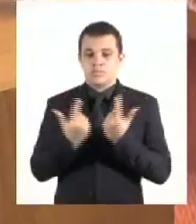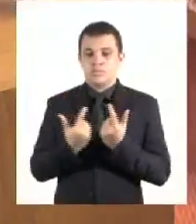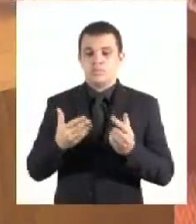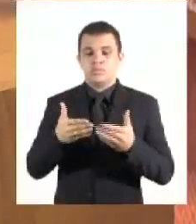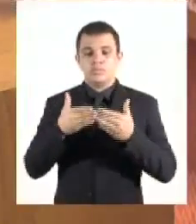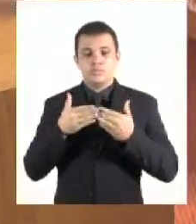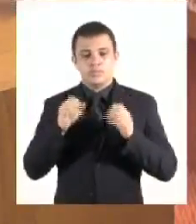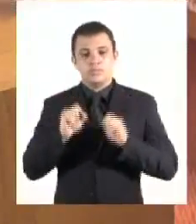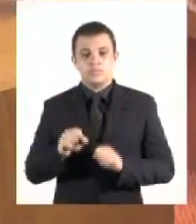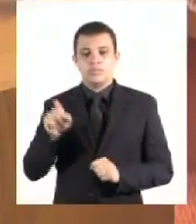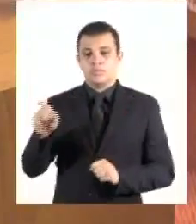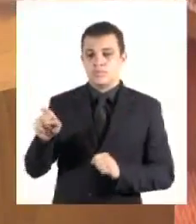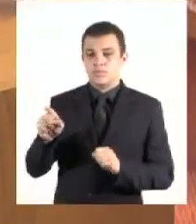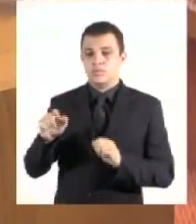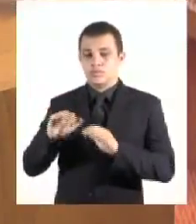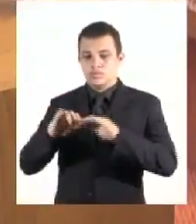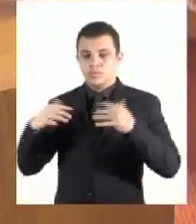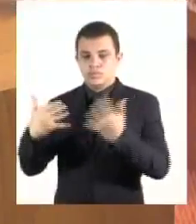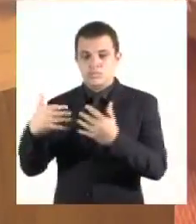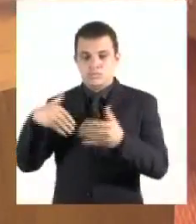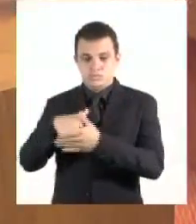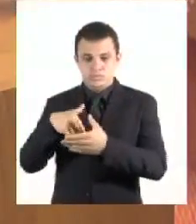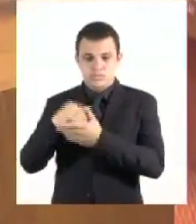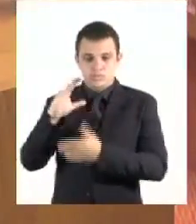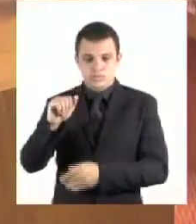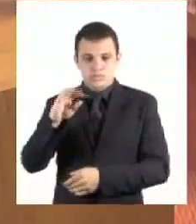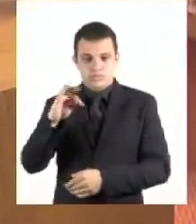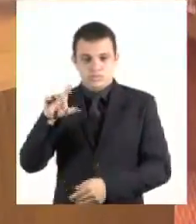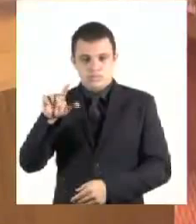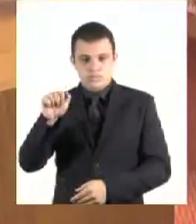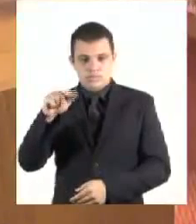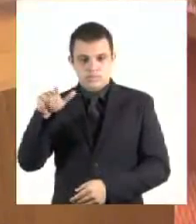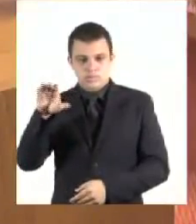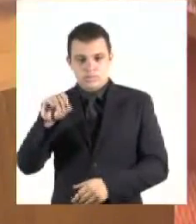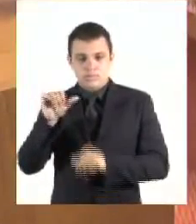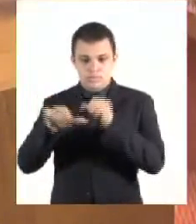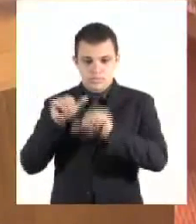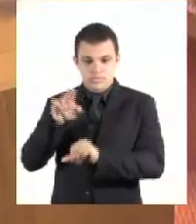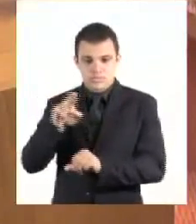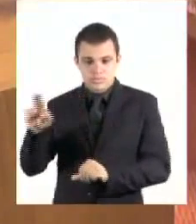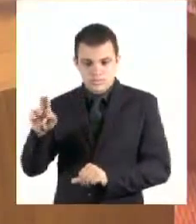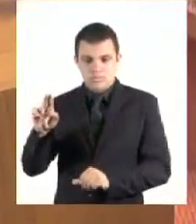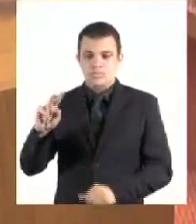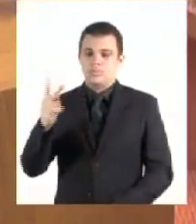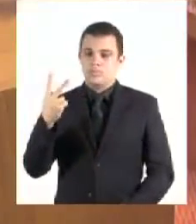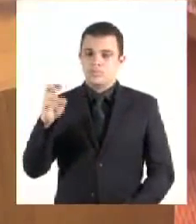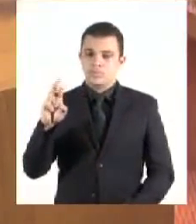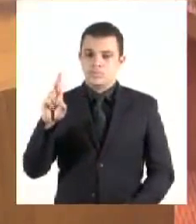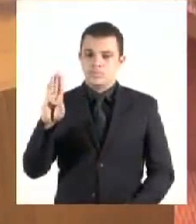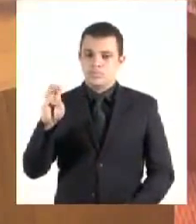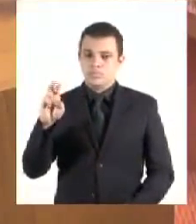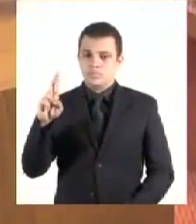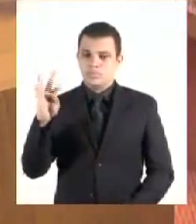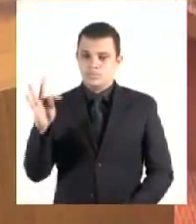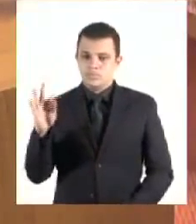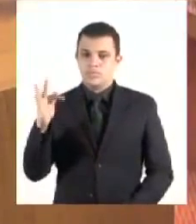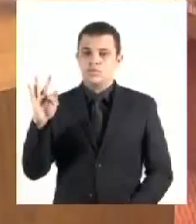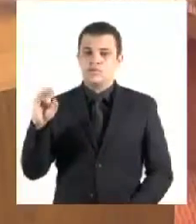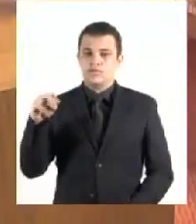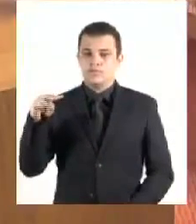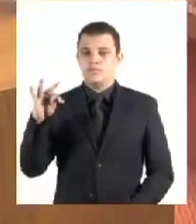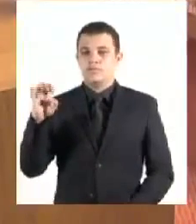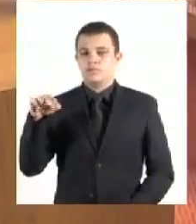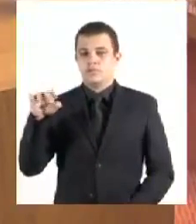para que o estádio Castelão passasse a se chamar Herbert Fontenelle. Nada mais justo essa